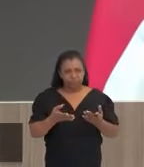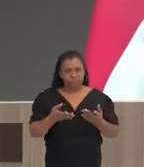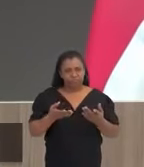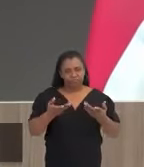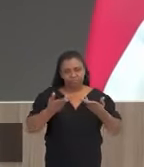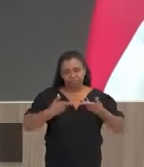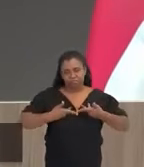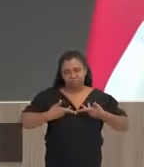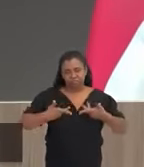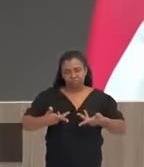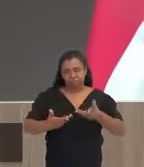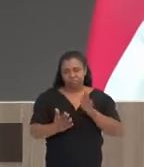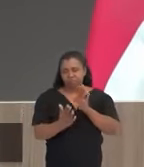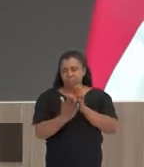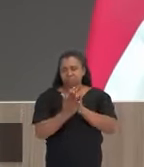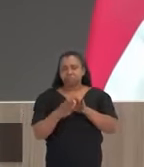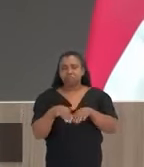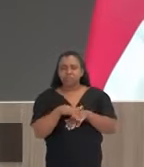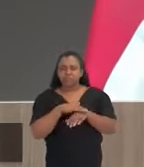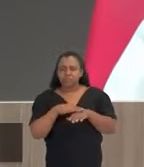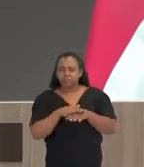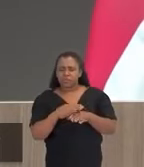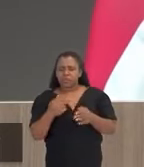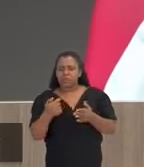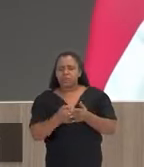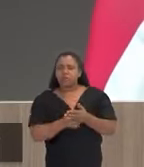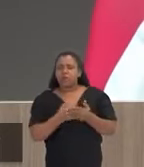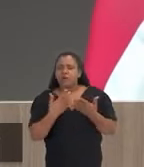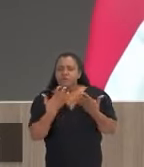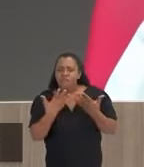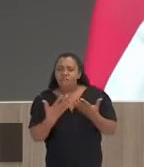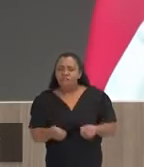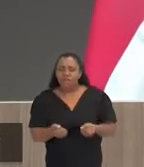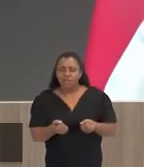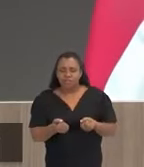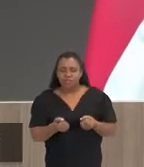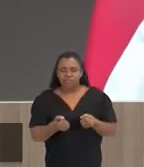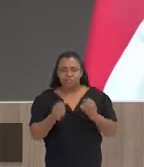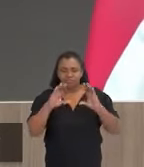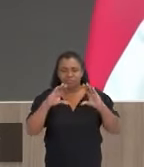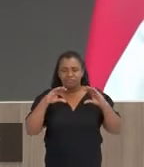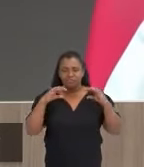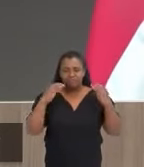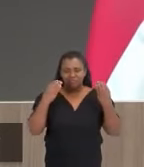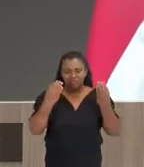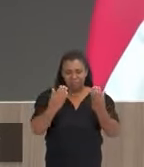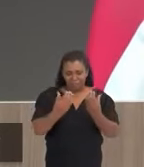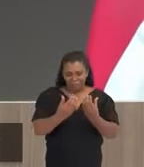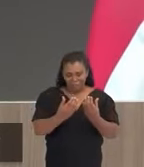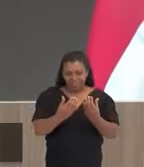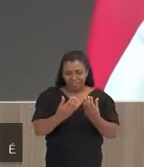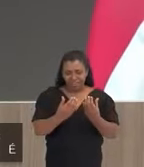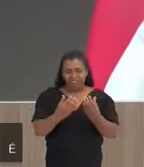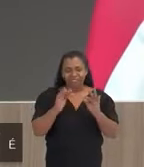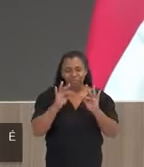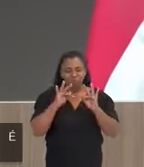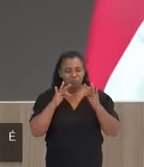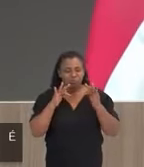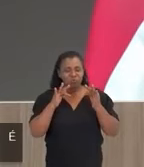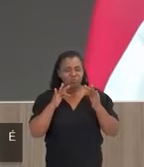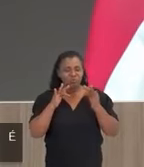resgatar aquele fórum, aquele seminário, agora em âmbito nacional. É importante que